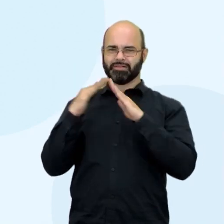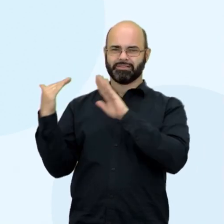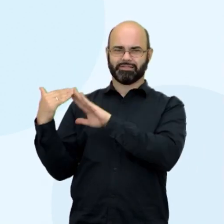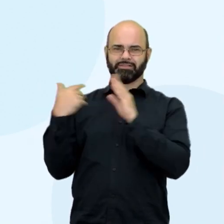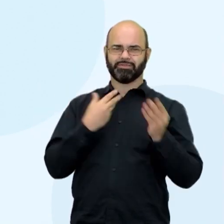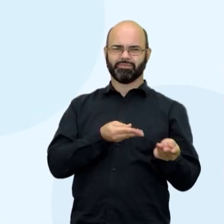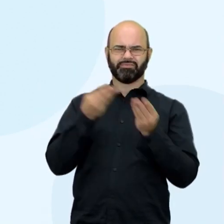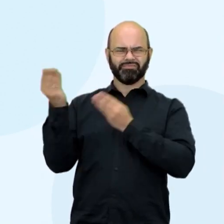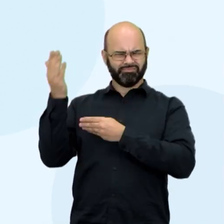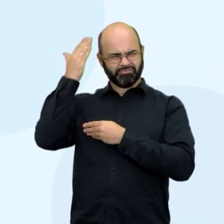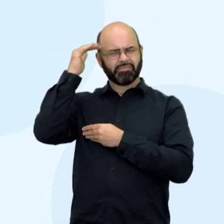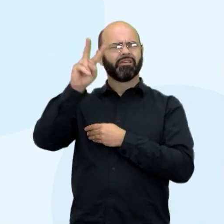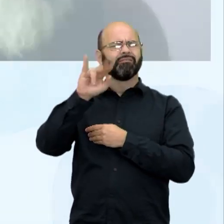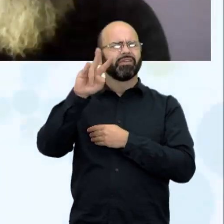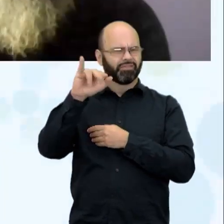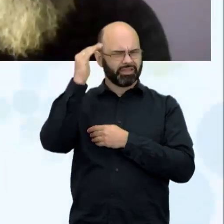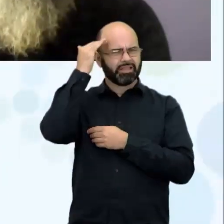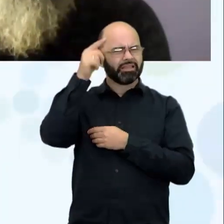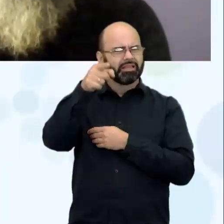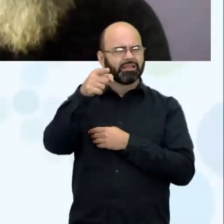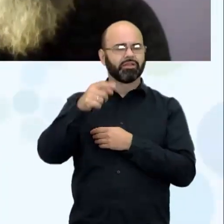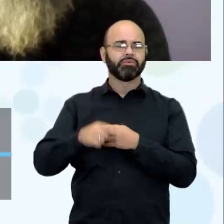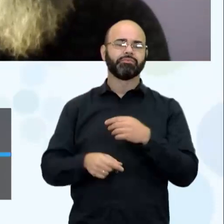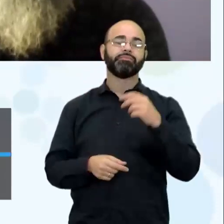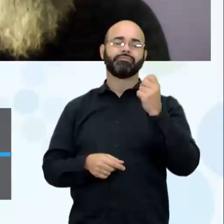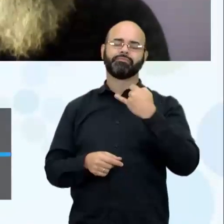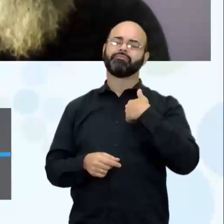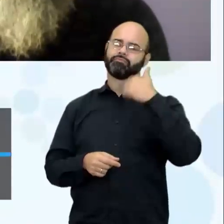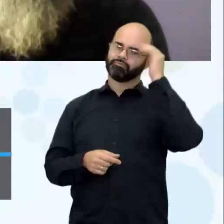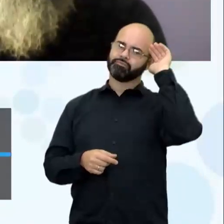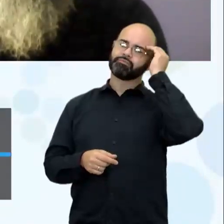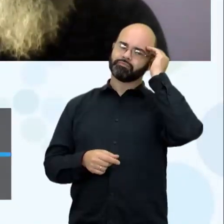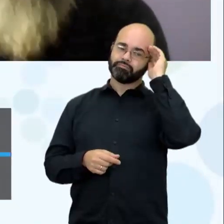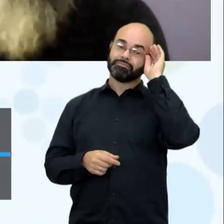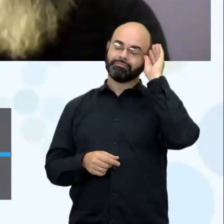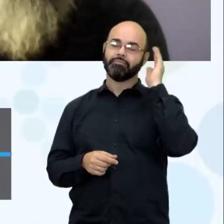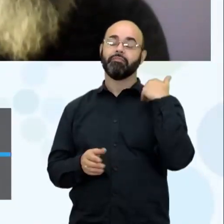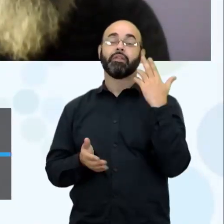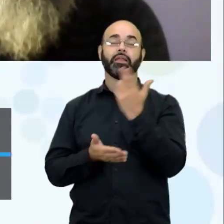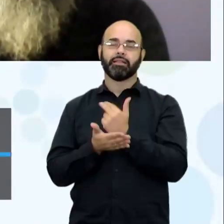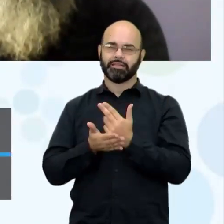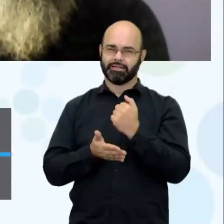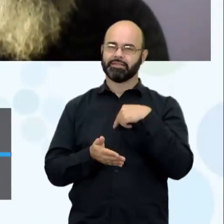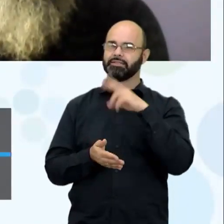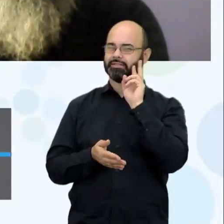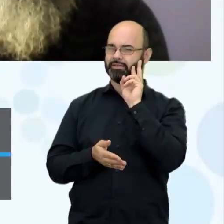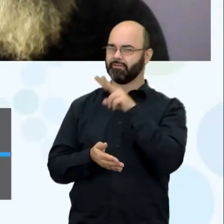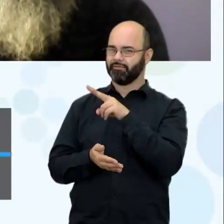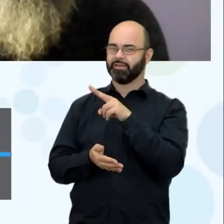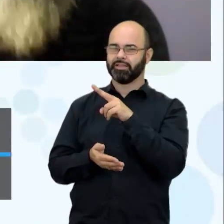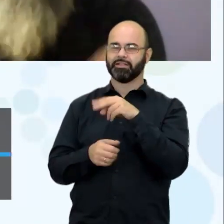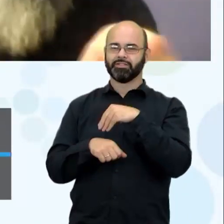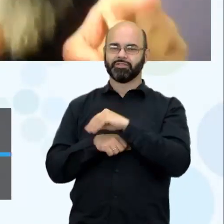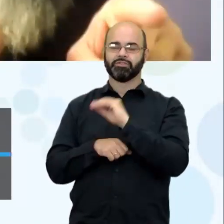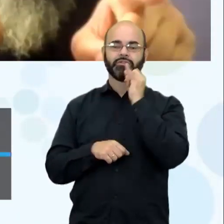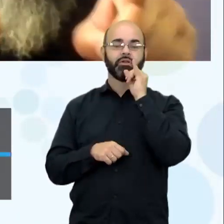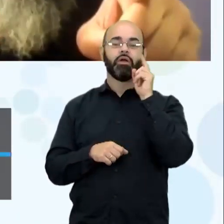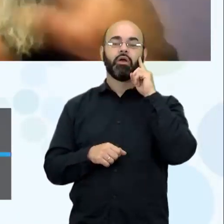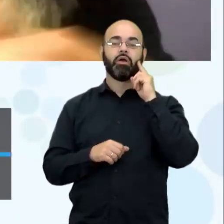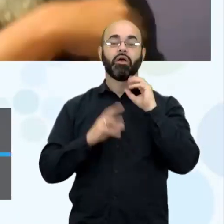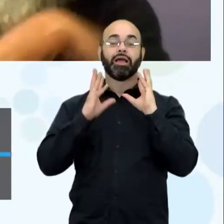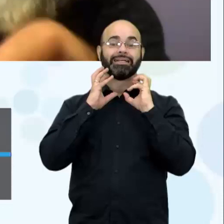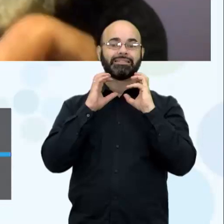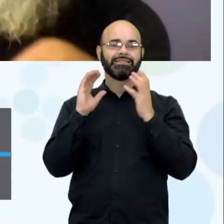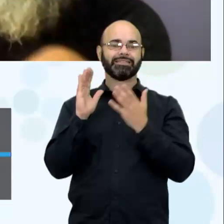Ficou claro aí, Vivi? Você entendeu? Eu entendi, Tony, mas só pelo desenho a gente tem uma dica, pessoal. Ó, dá uma olhadinha que o Tony, ele